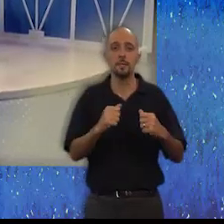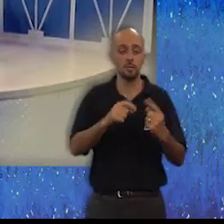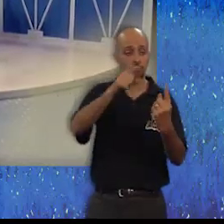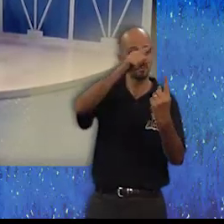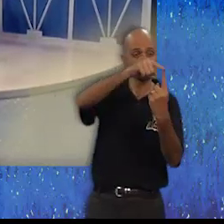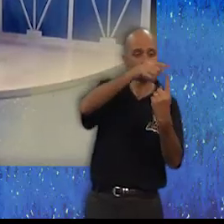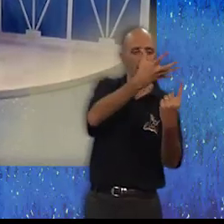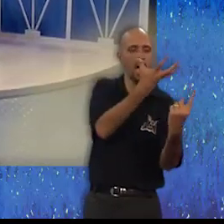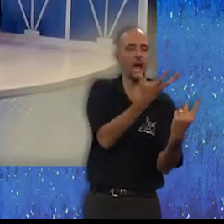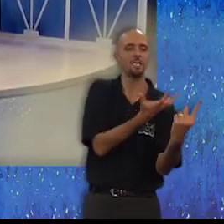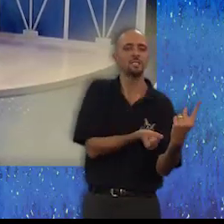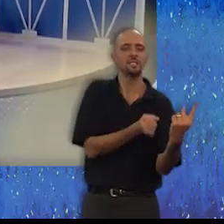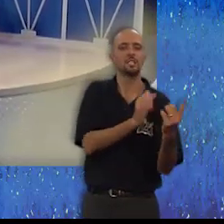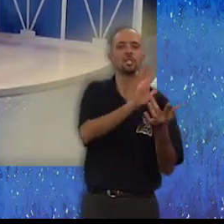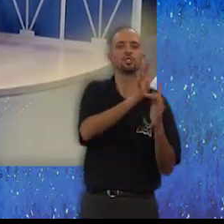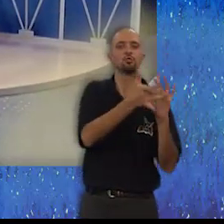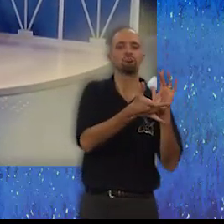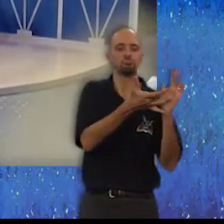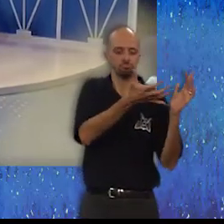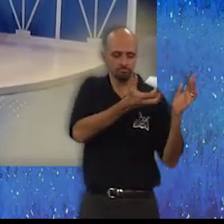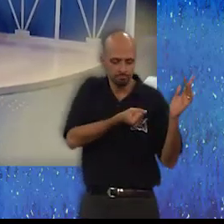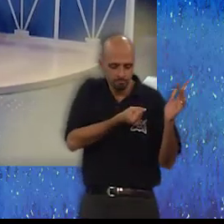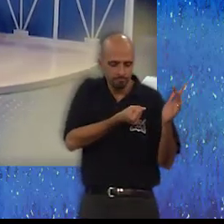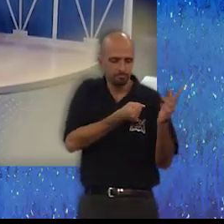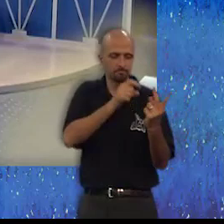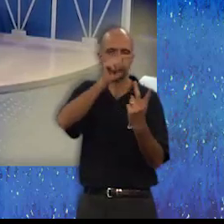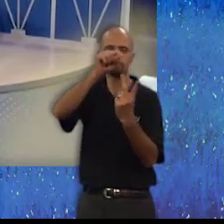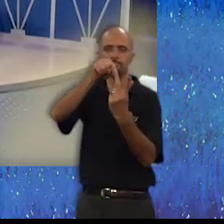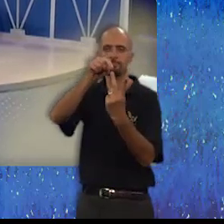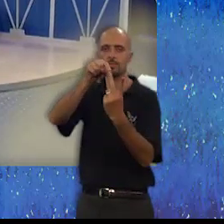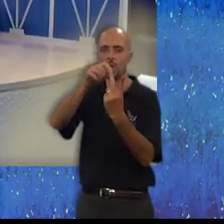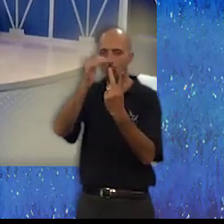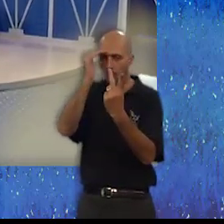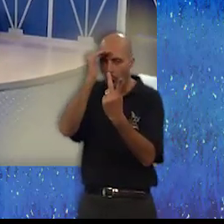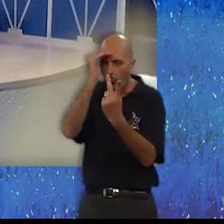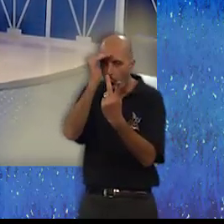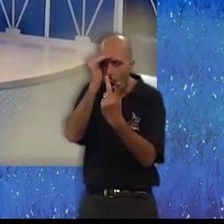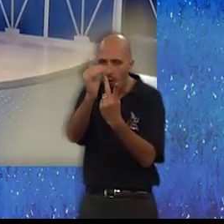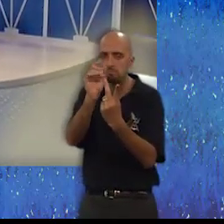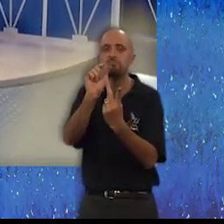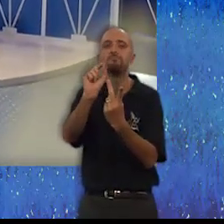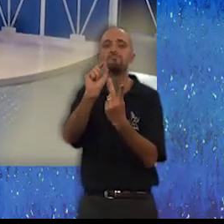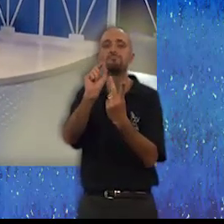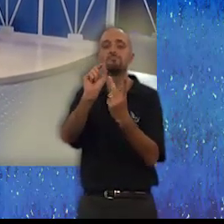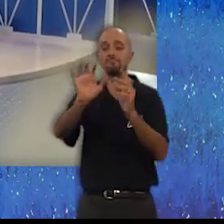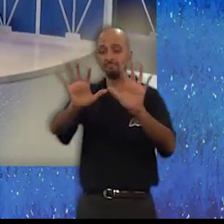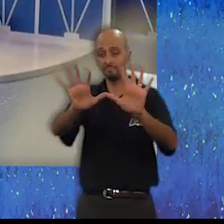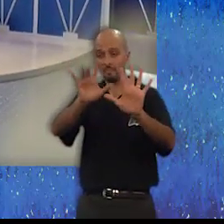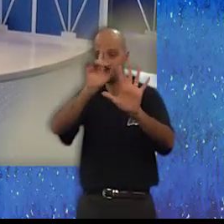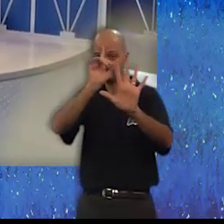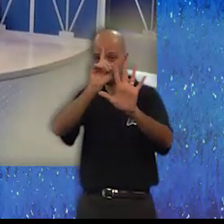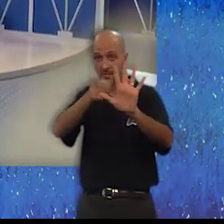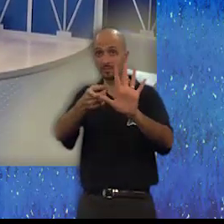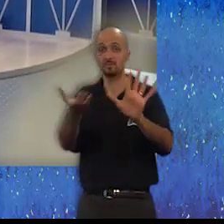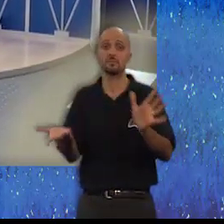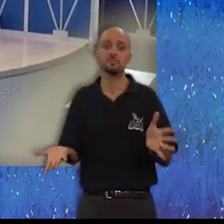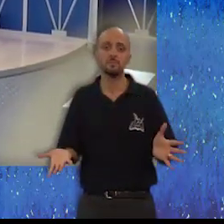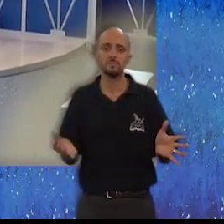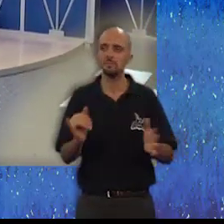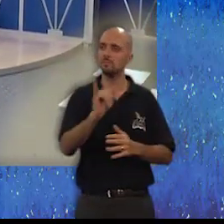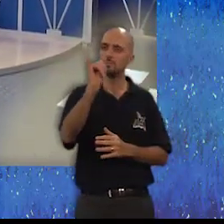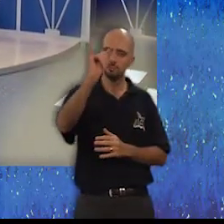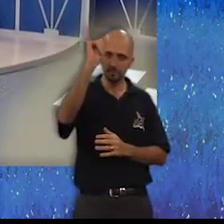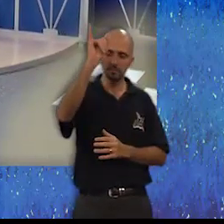mandamentos também não está totalmente correto. O certo é a pessoa aceitar Jesus e guardar os seus